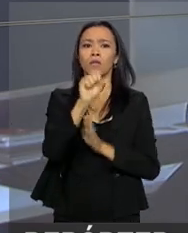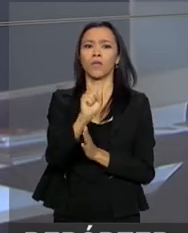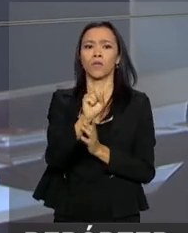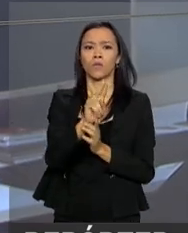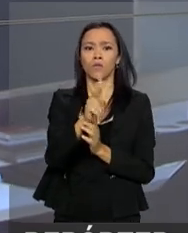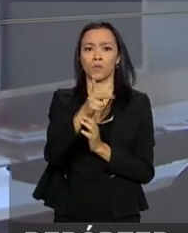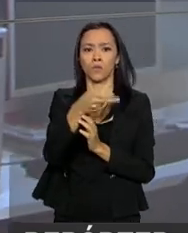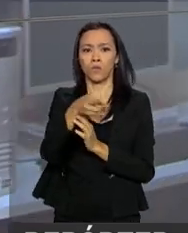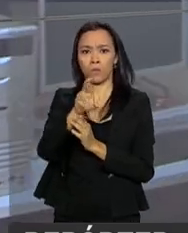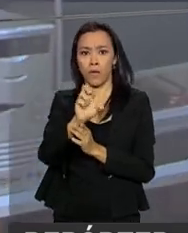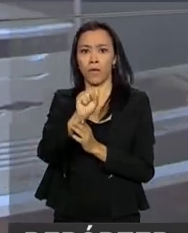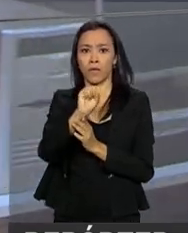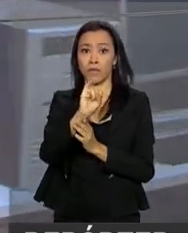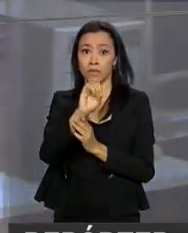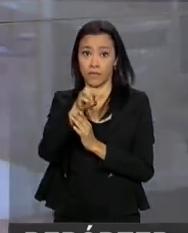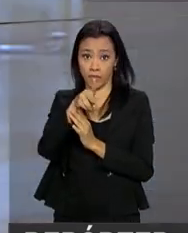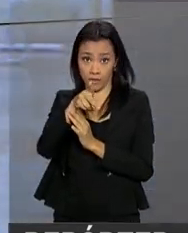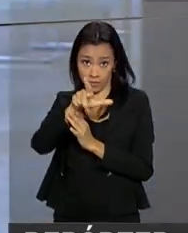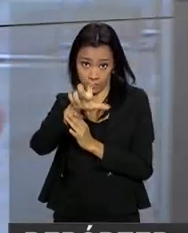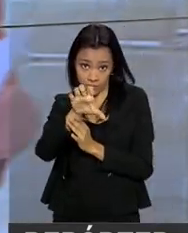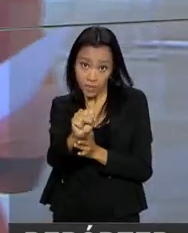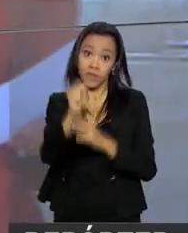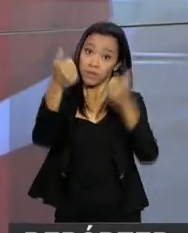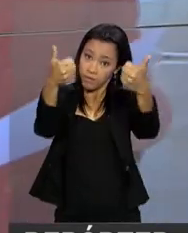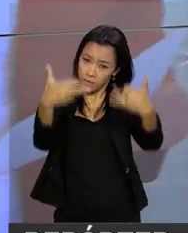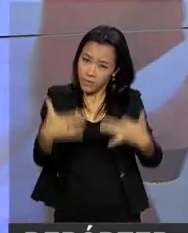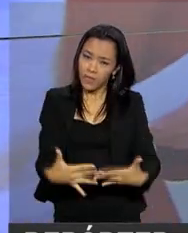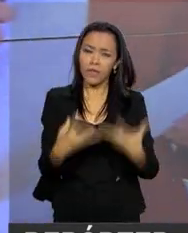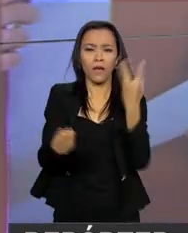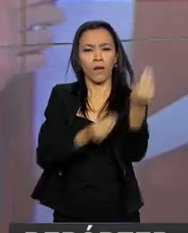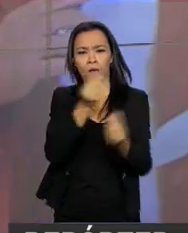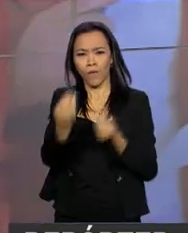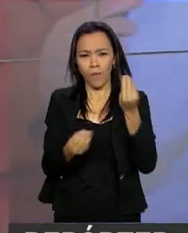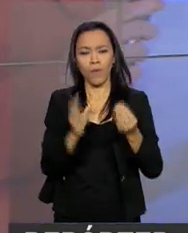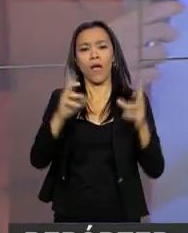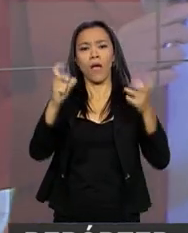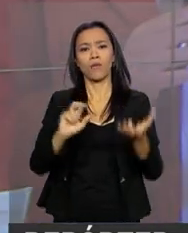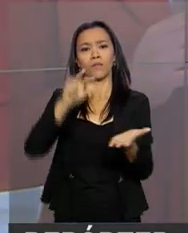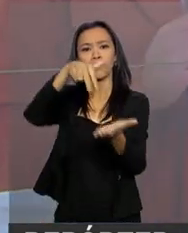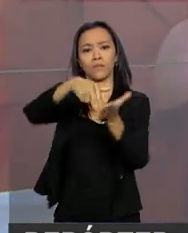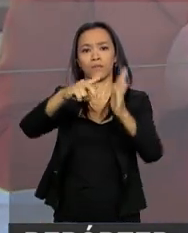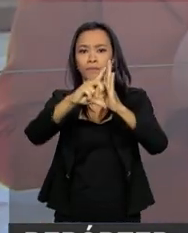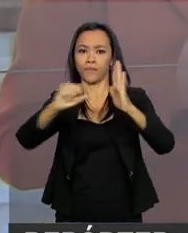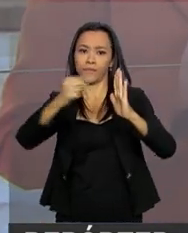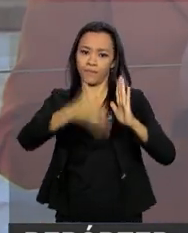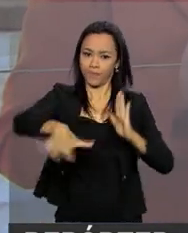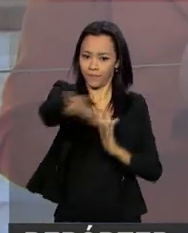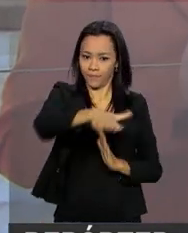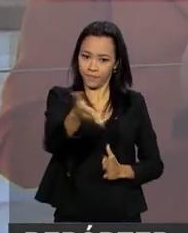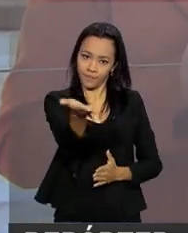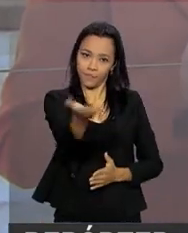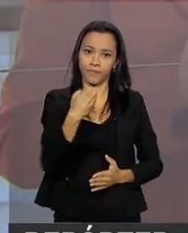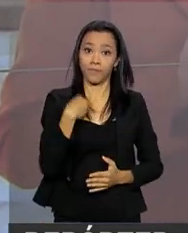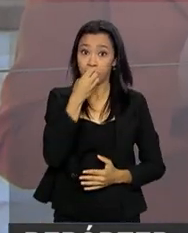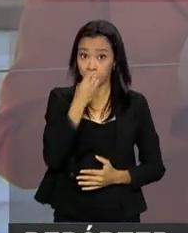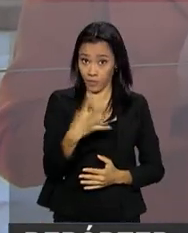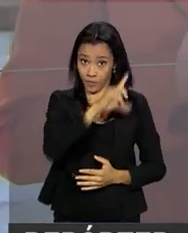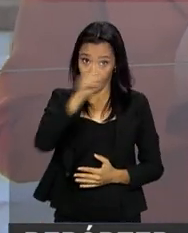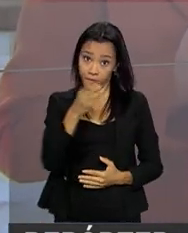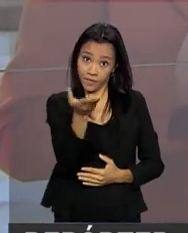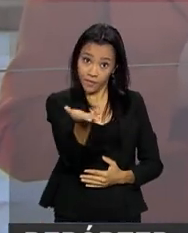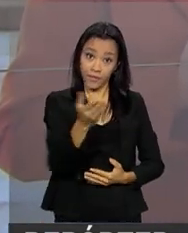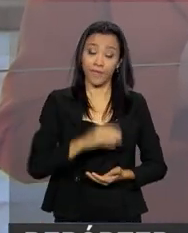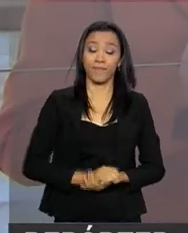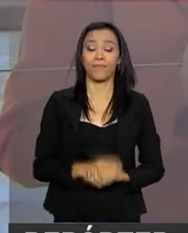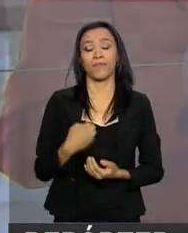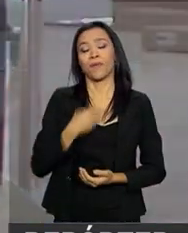conversar ao vivo com a repórter Thaísa Dias, que traz as informações para a gente direto do Palácio do Planalto. Oi, Thaísa, bom dia para você.